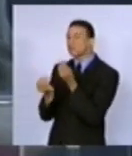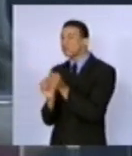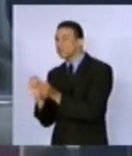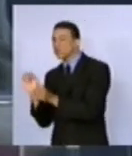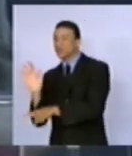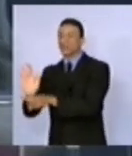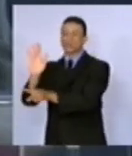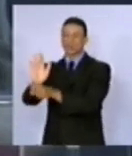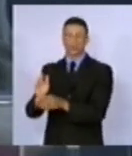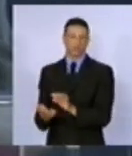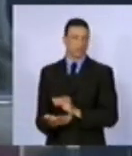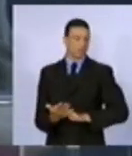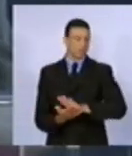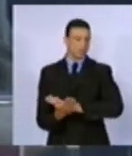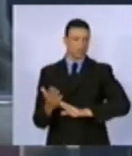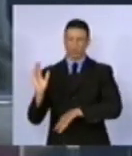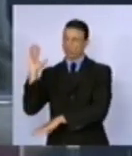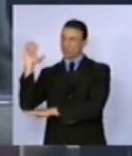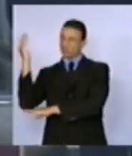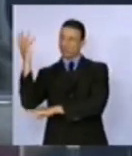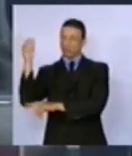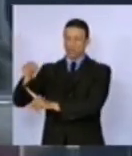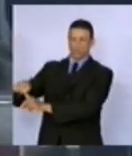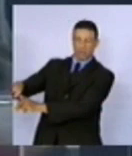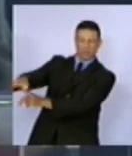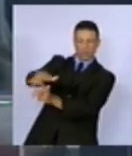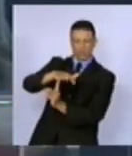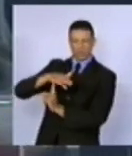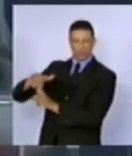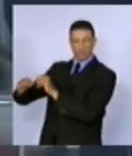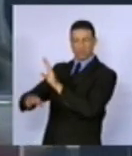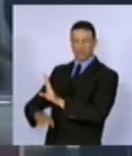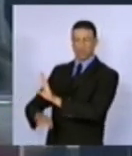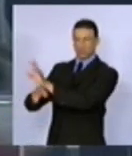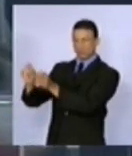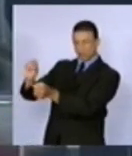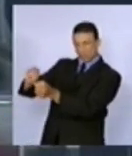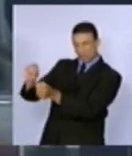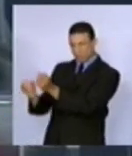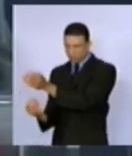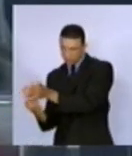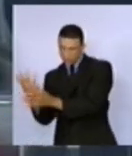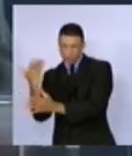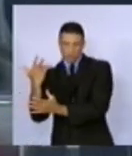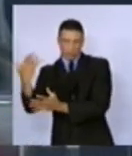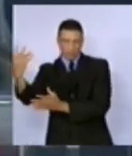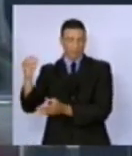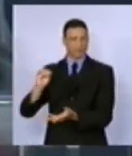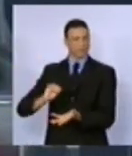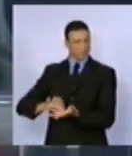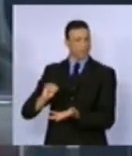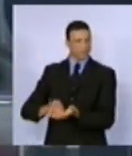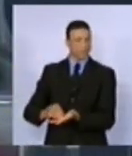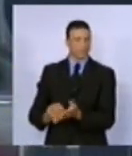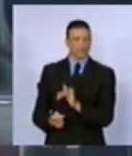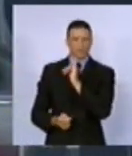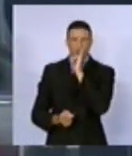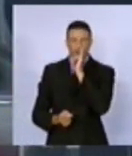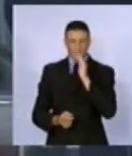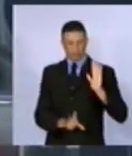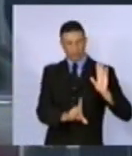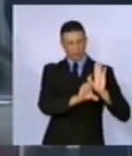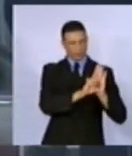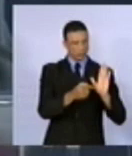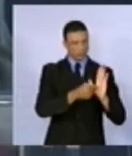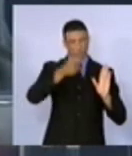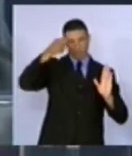ao meio ambiente para viabilizar o processo produtivo mas há dicas de se considerar que o legislador a